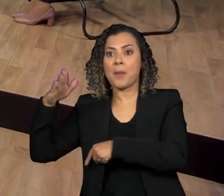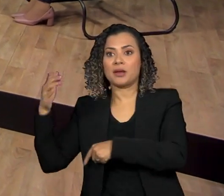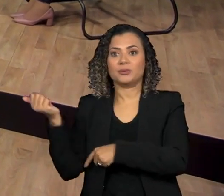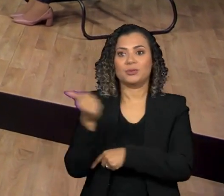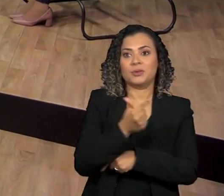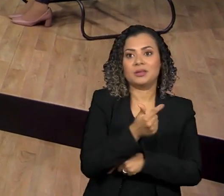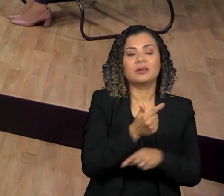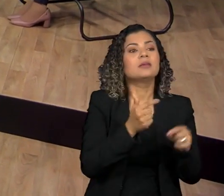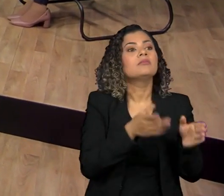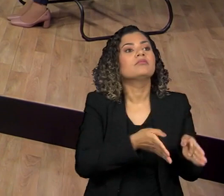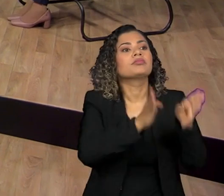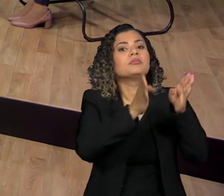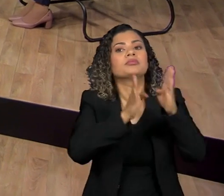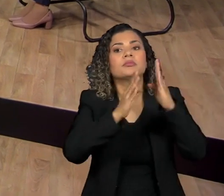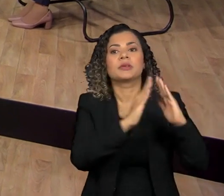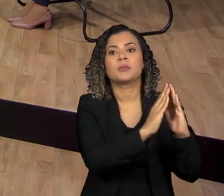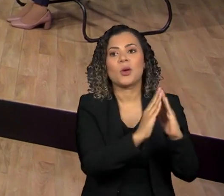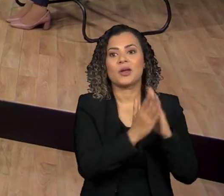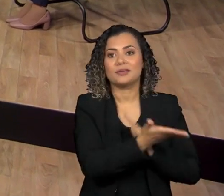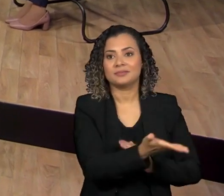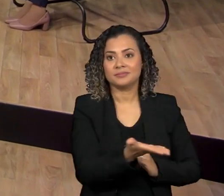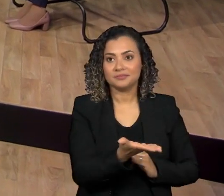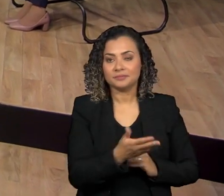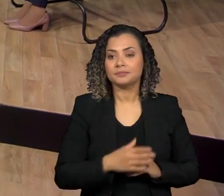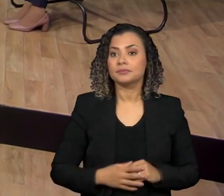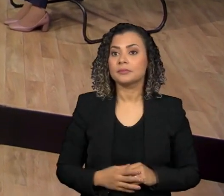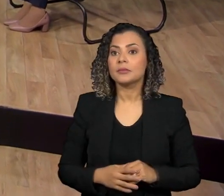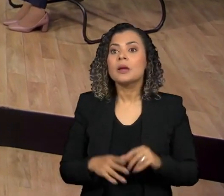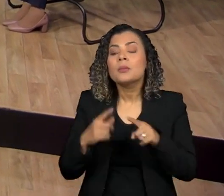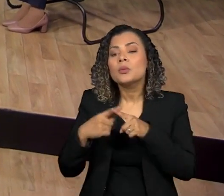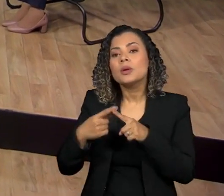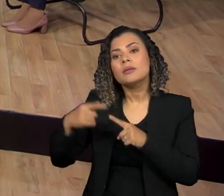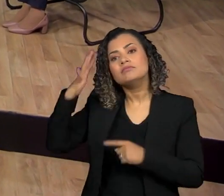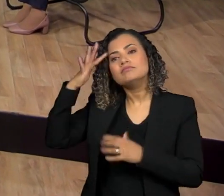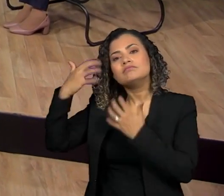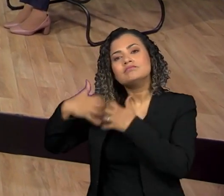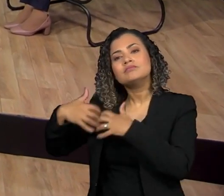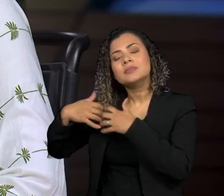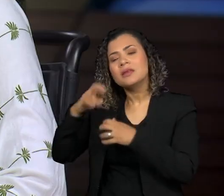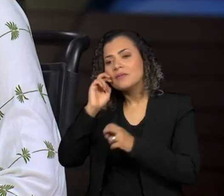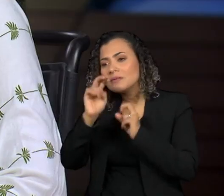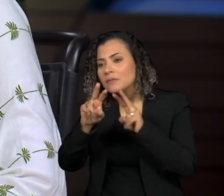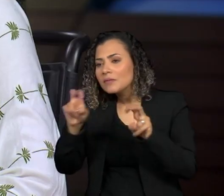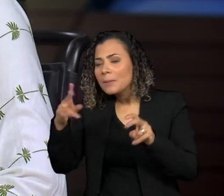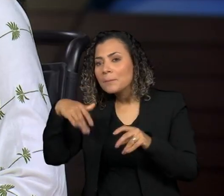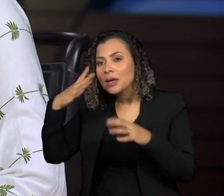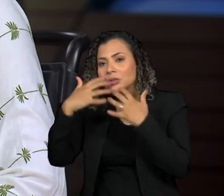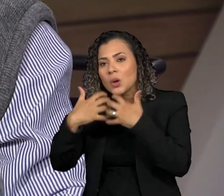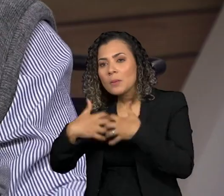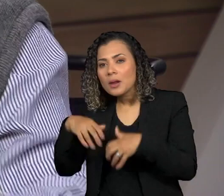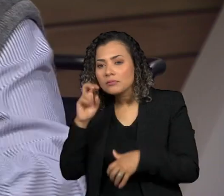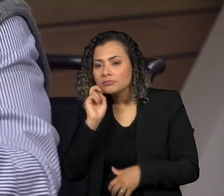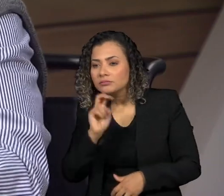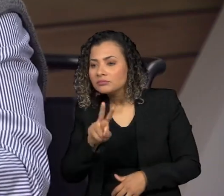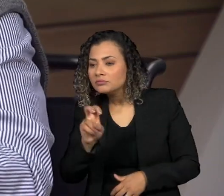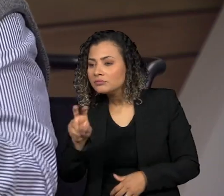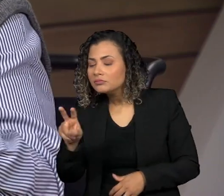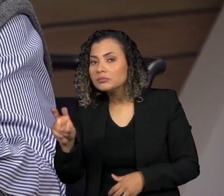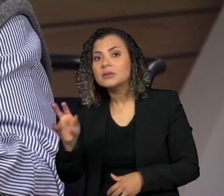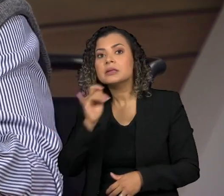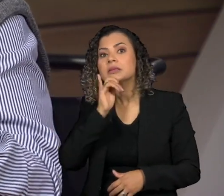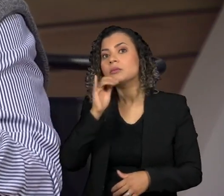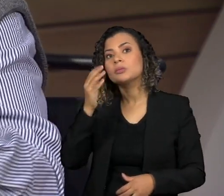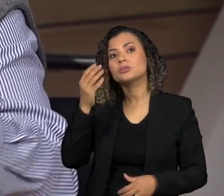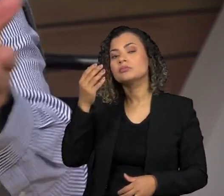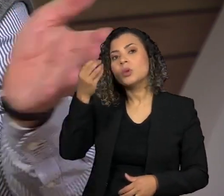entender o mecanismo das coisas, né, mais complexo, não usam, que nem você não lembra mais